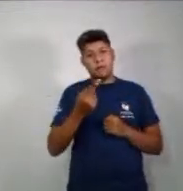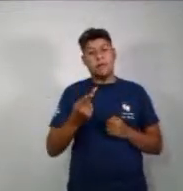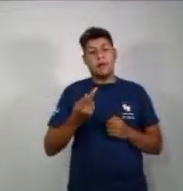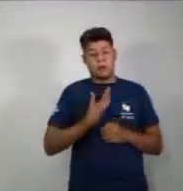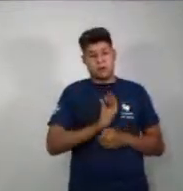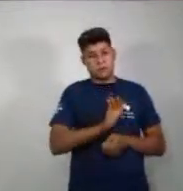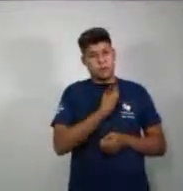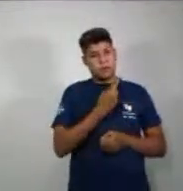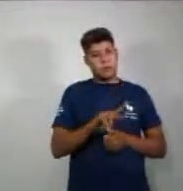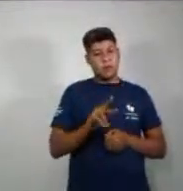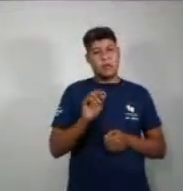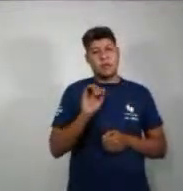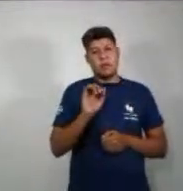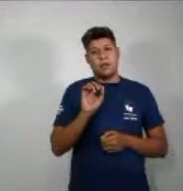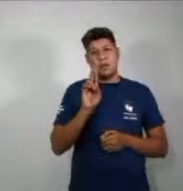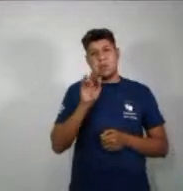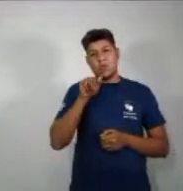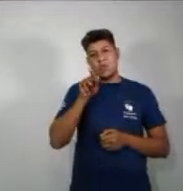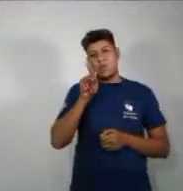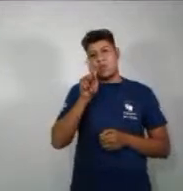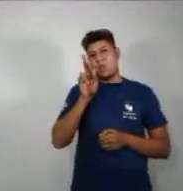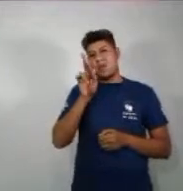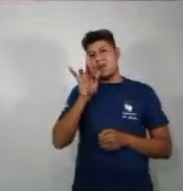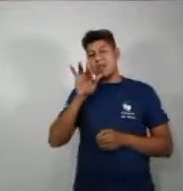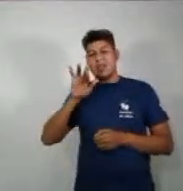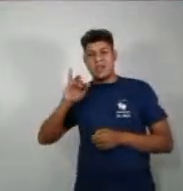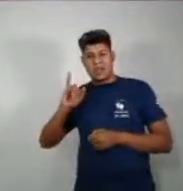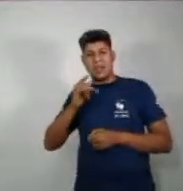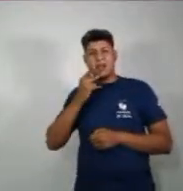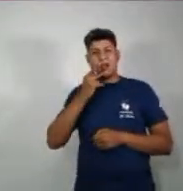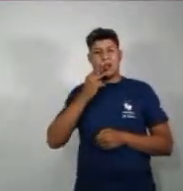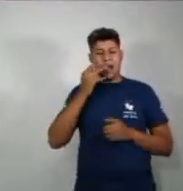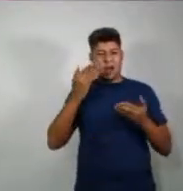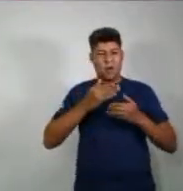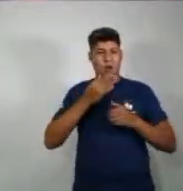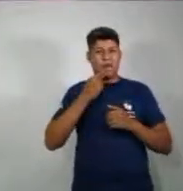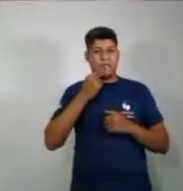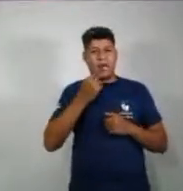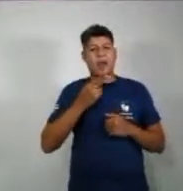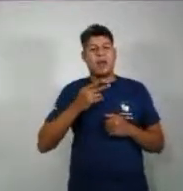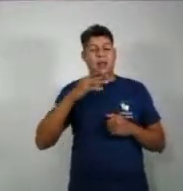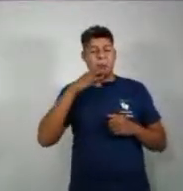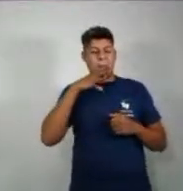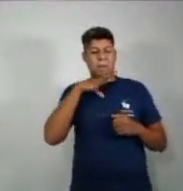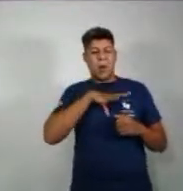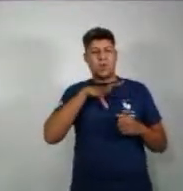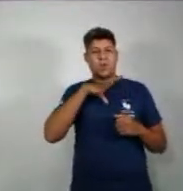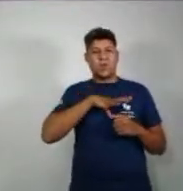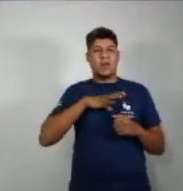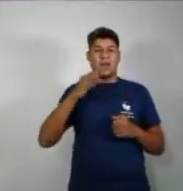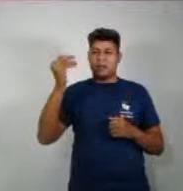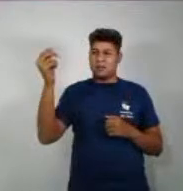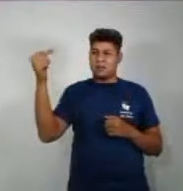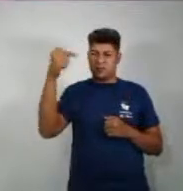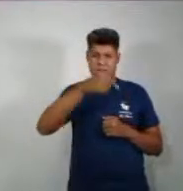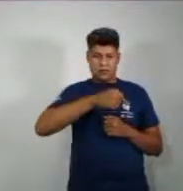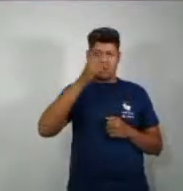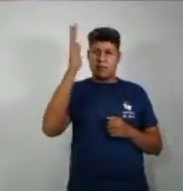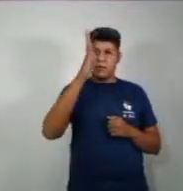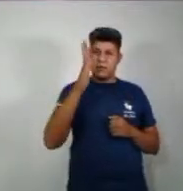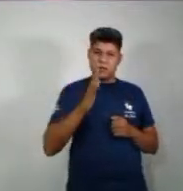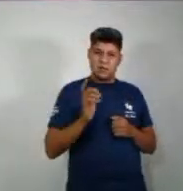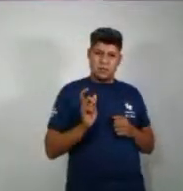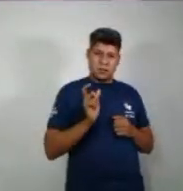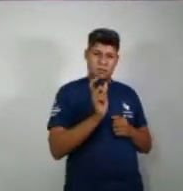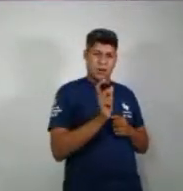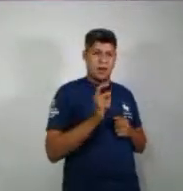da Hungria, né, um húngaro, para falar português e ir para o Brasil, que é sempre contado assim em três